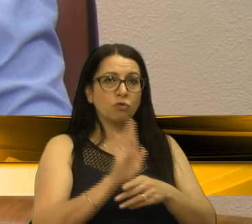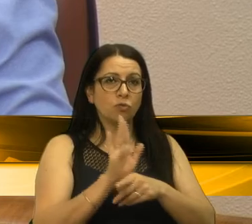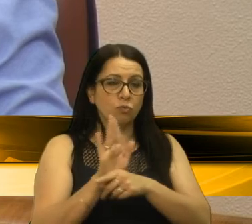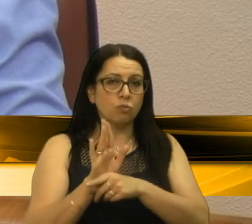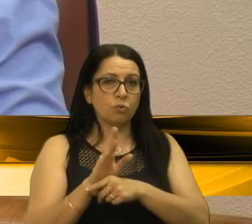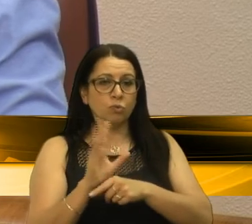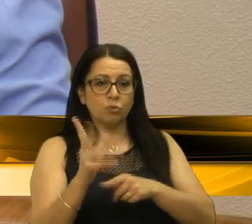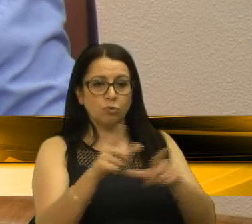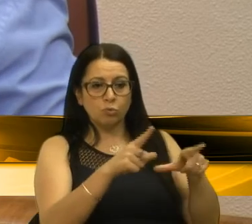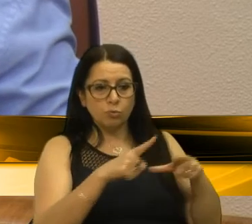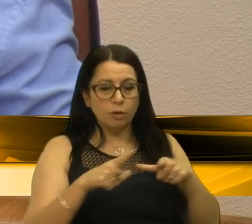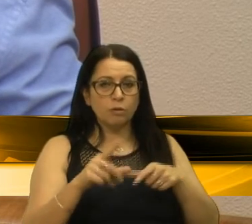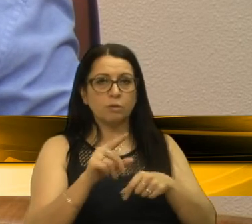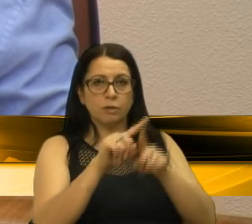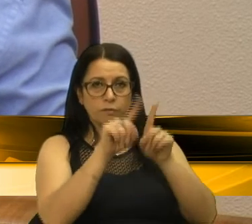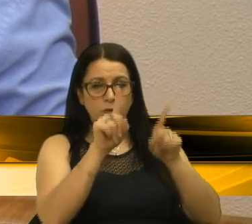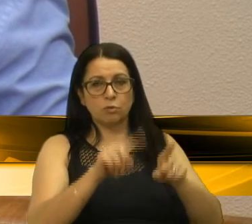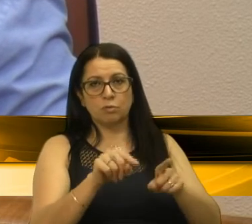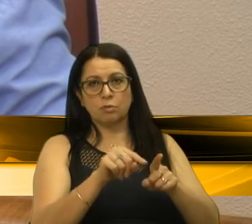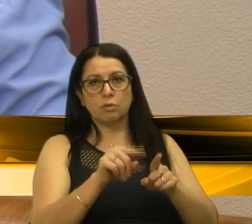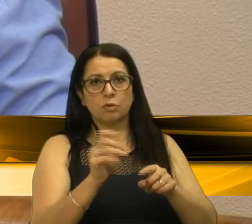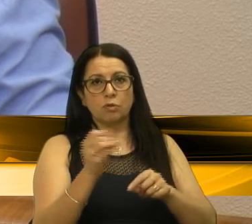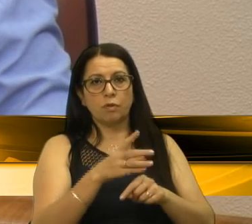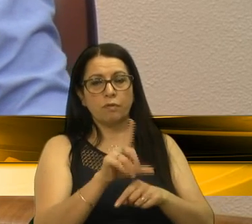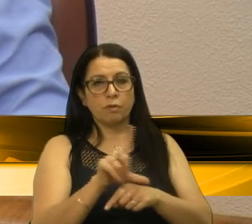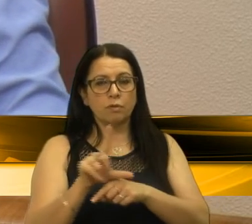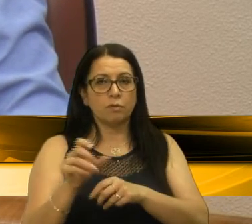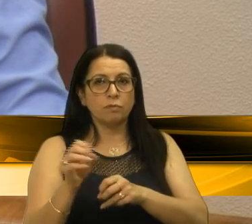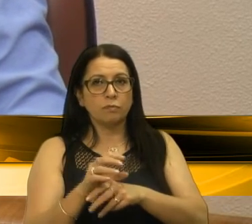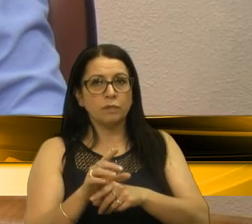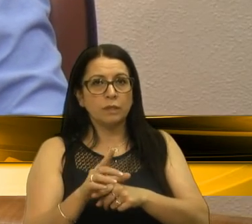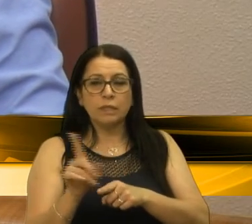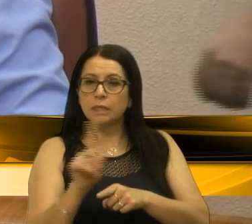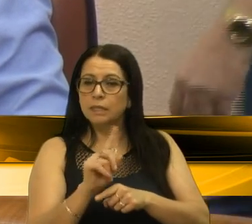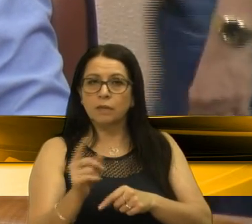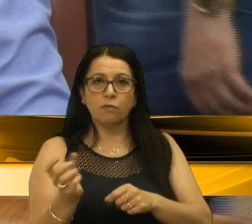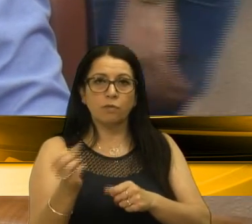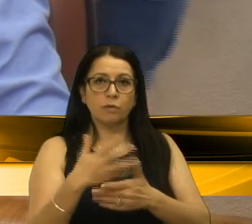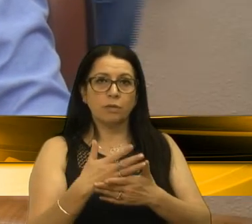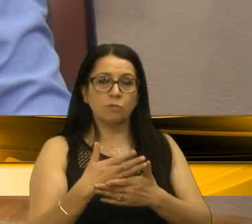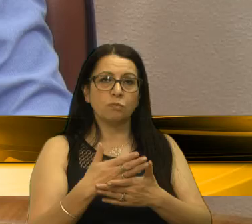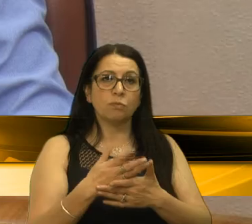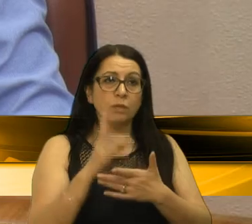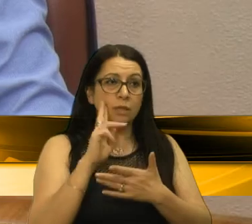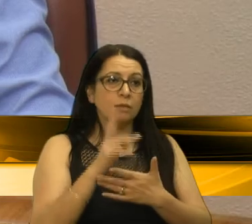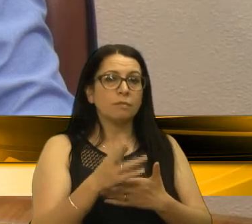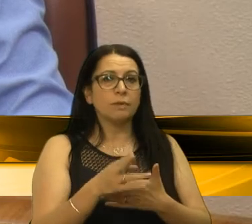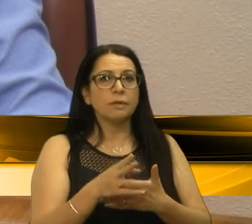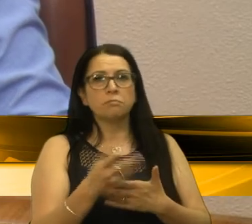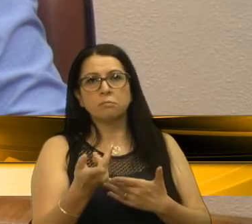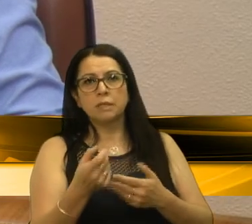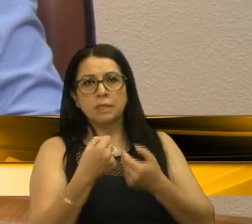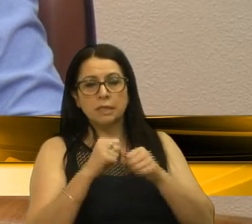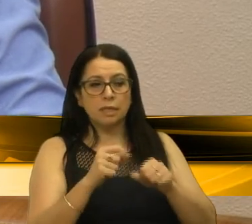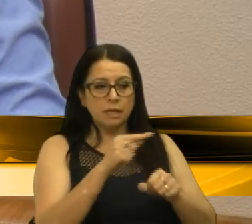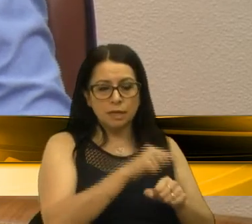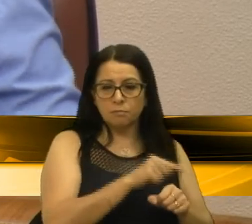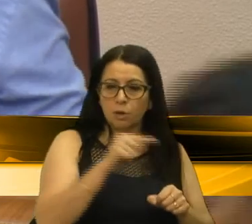esses servidores. Tenho dito desde o início a nova alocação e não relotação. Relotação seria de uma secretaria para outra. Dentro